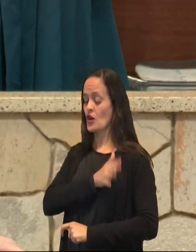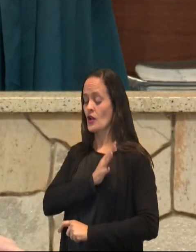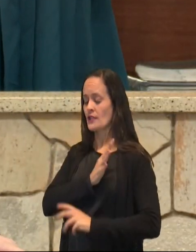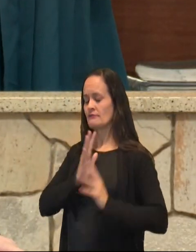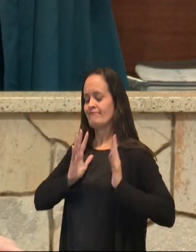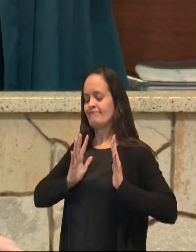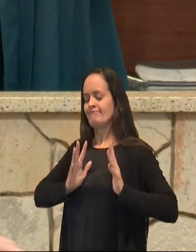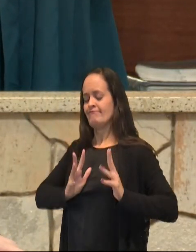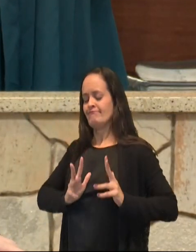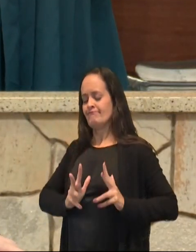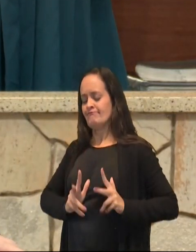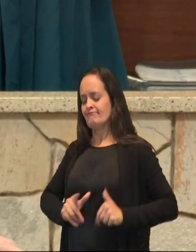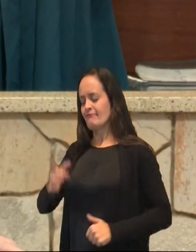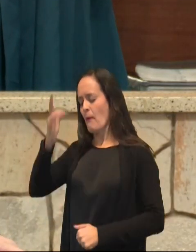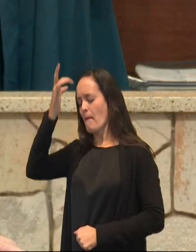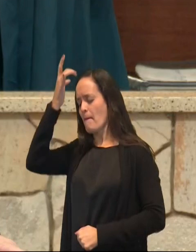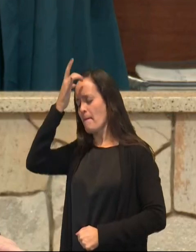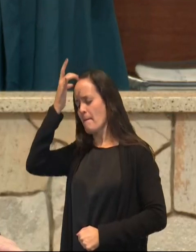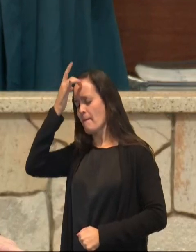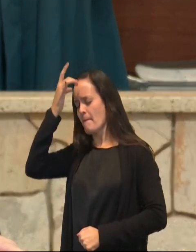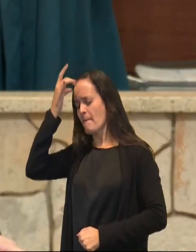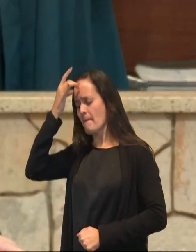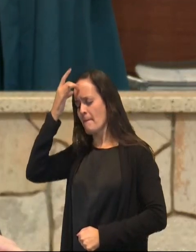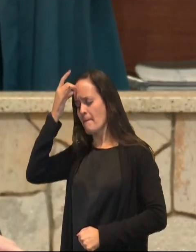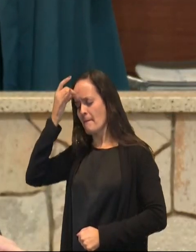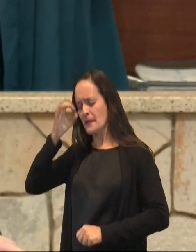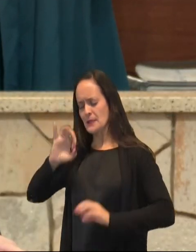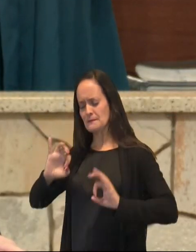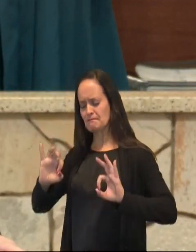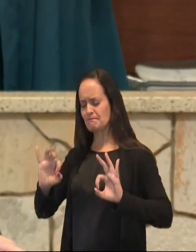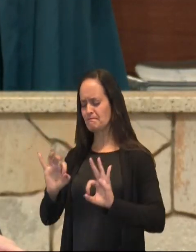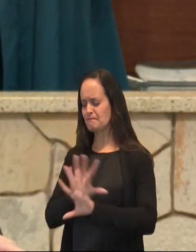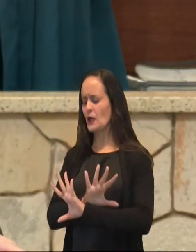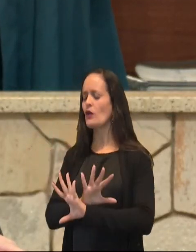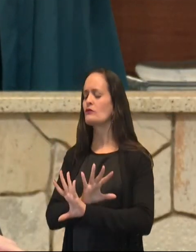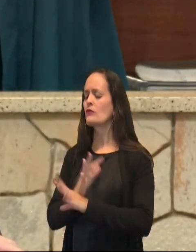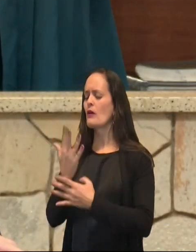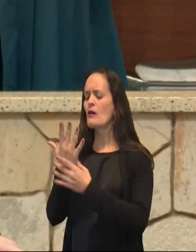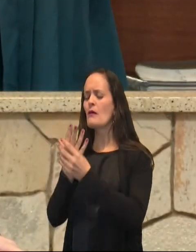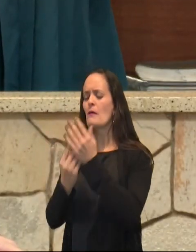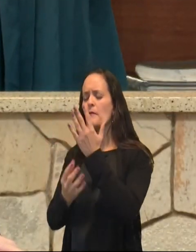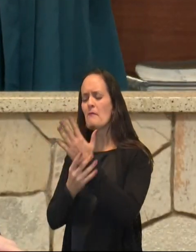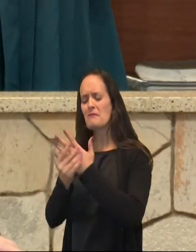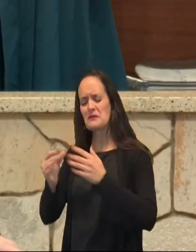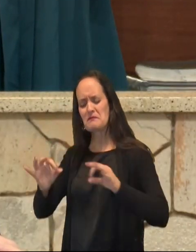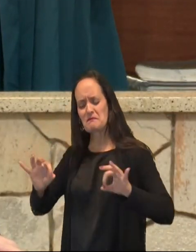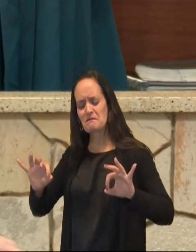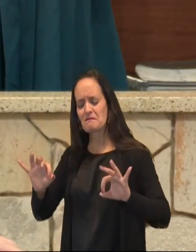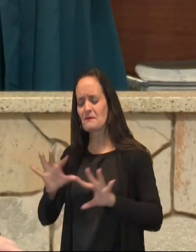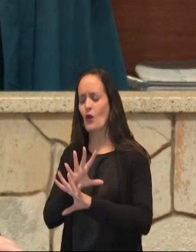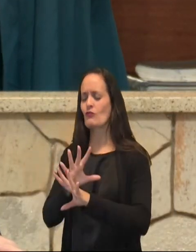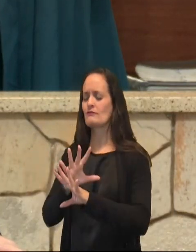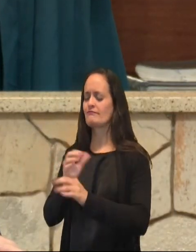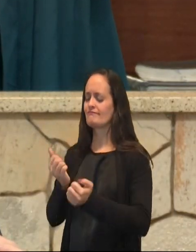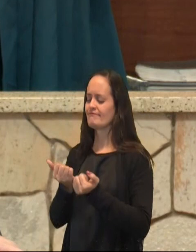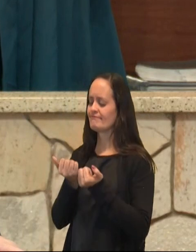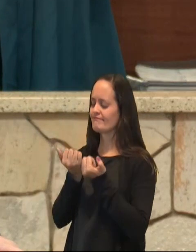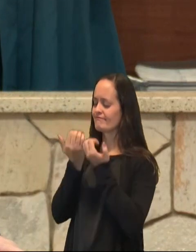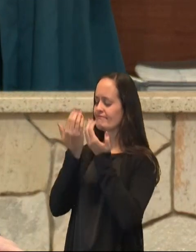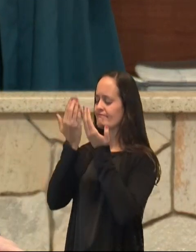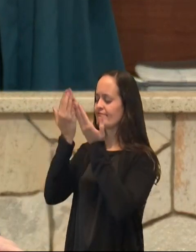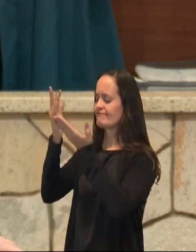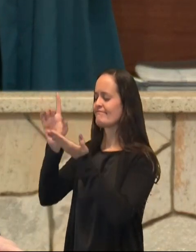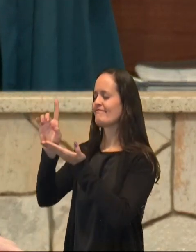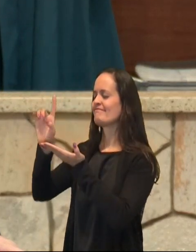limpos, as mentes e também as mãos limpas, Deus, nós queremos Te ofertar o nosso